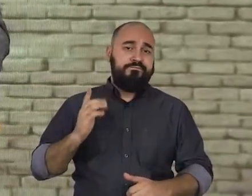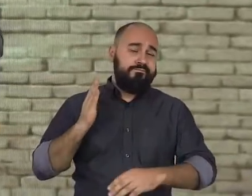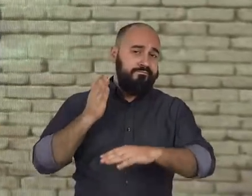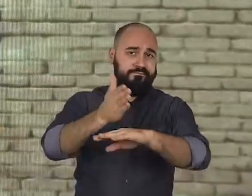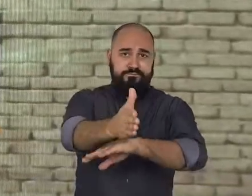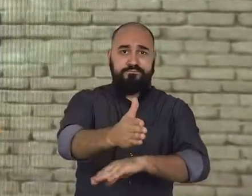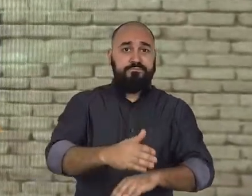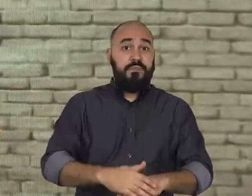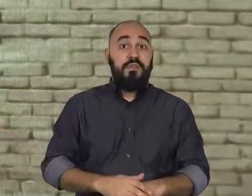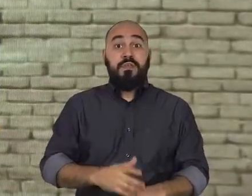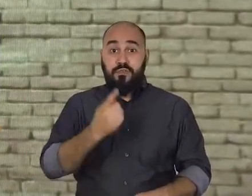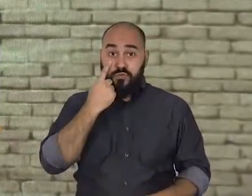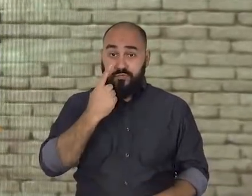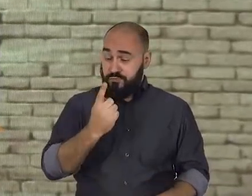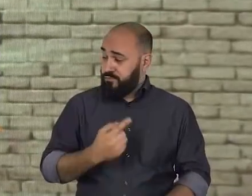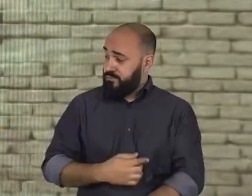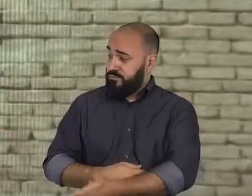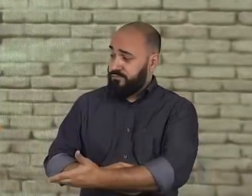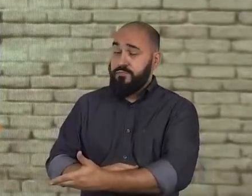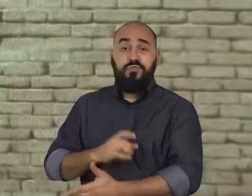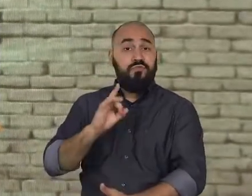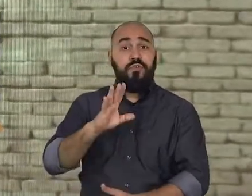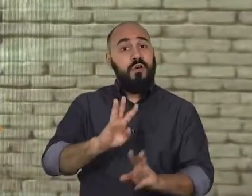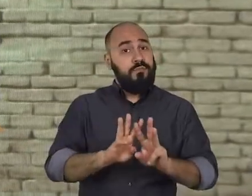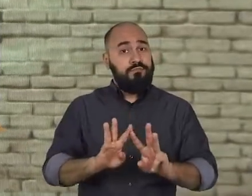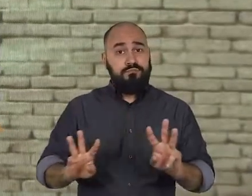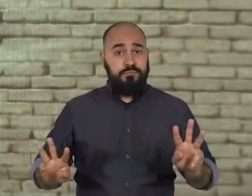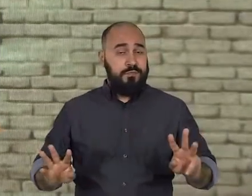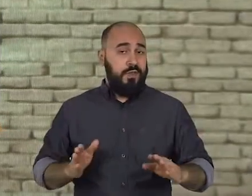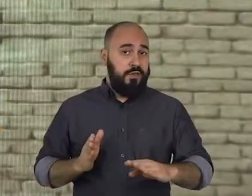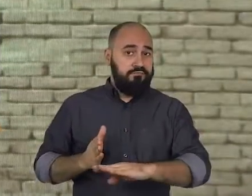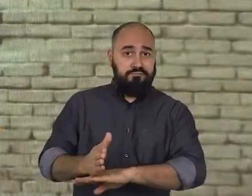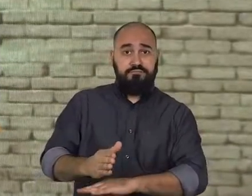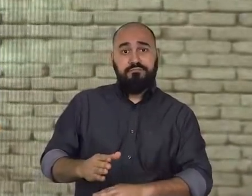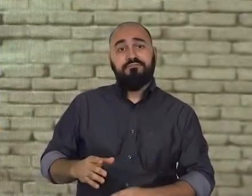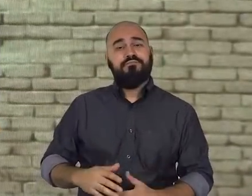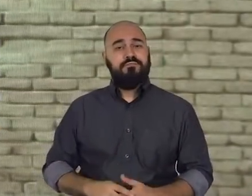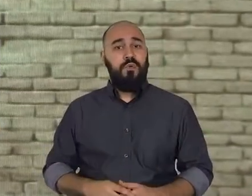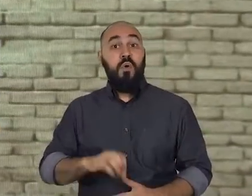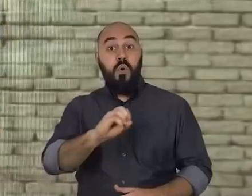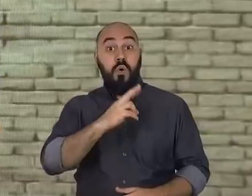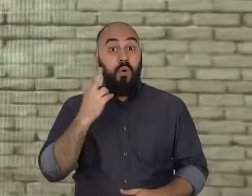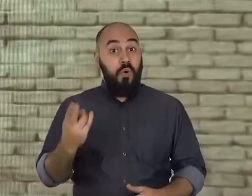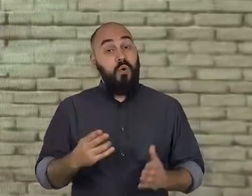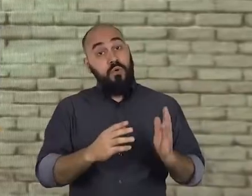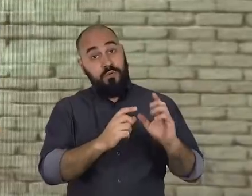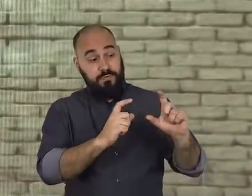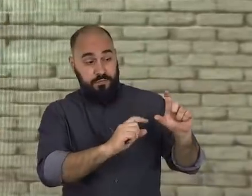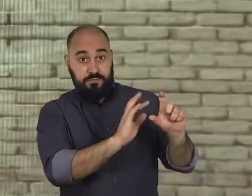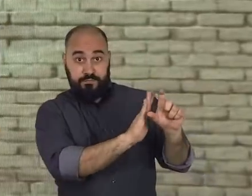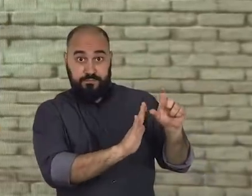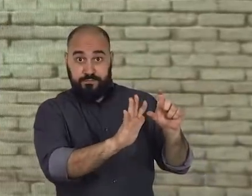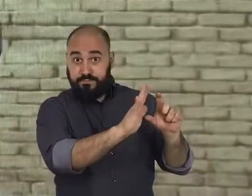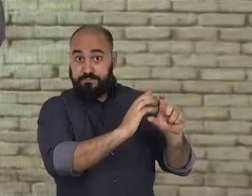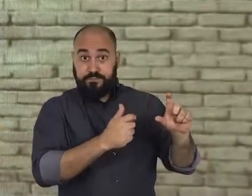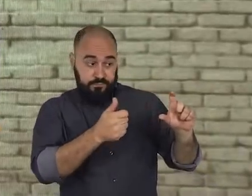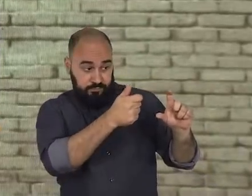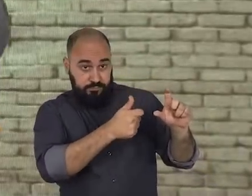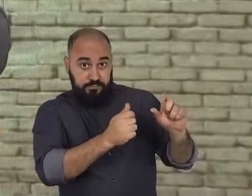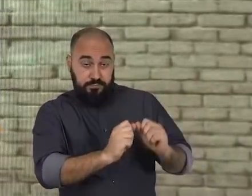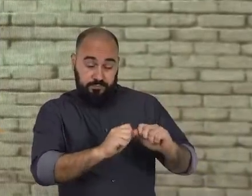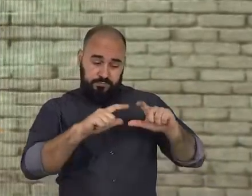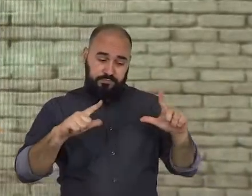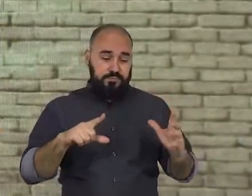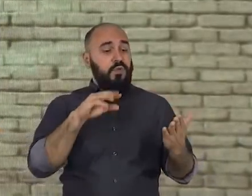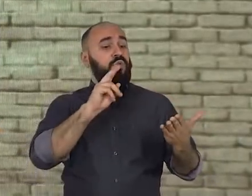operadora 12 21 27 3121 ou pelo site biblia.com.br. Você também pode apontar a câmera do seu celular para o